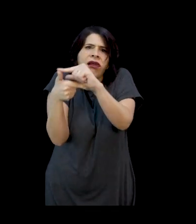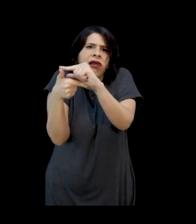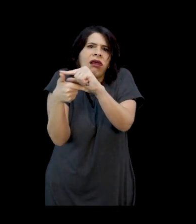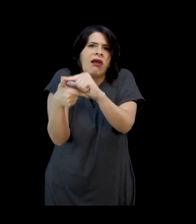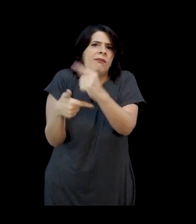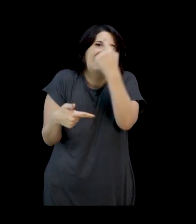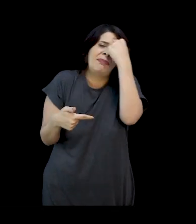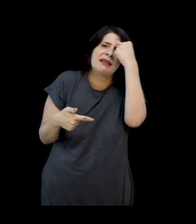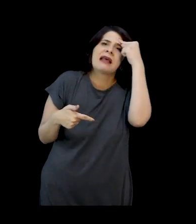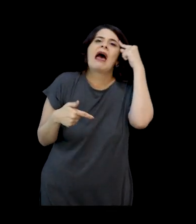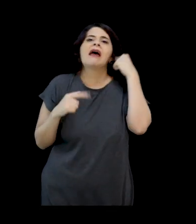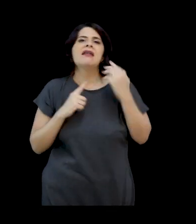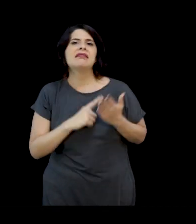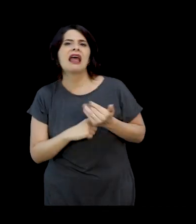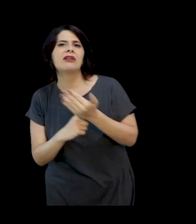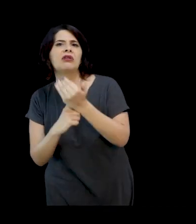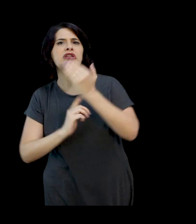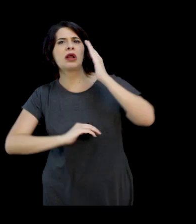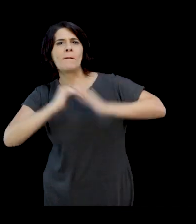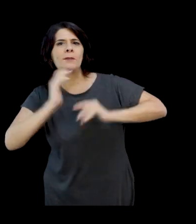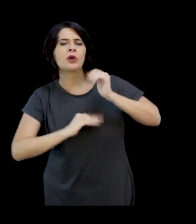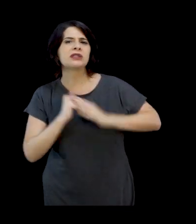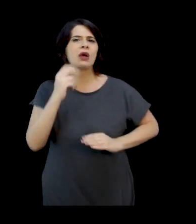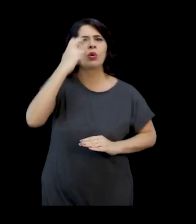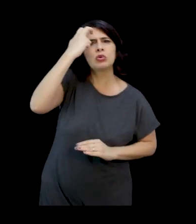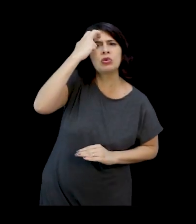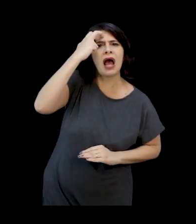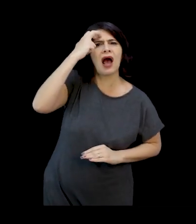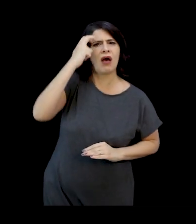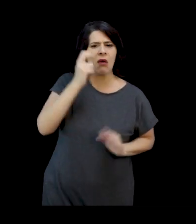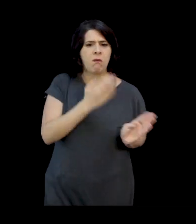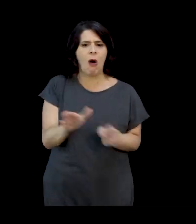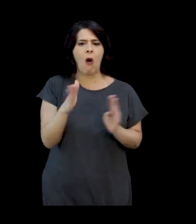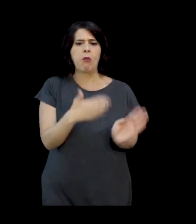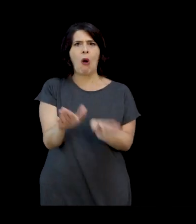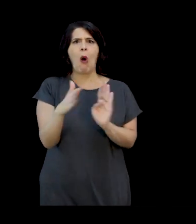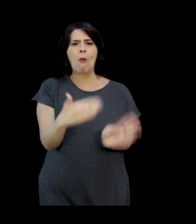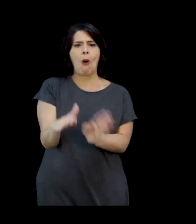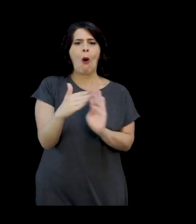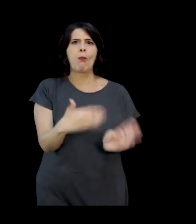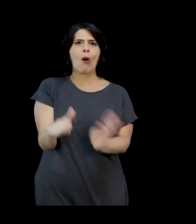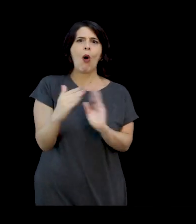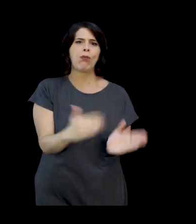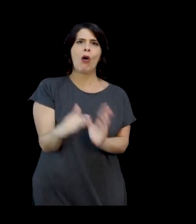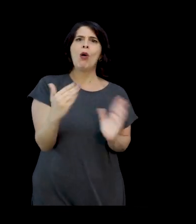seja da tecnologia de produção cultural em massa, seja